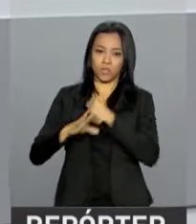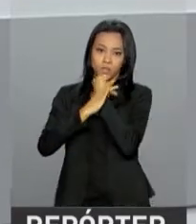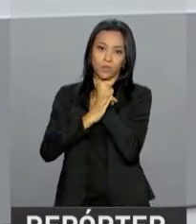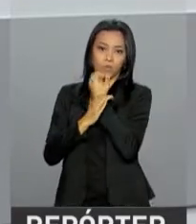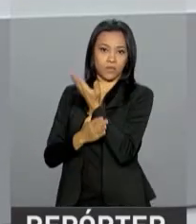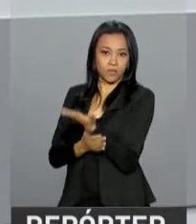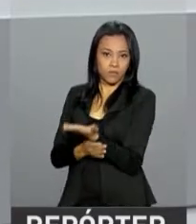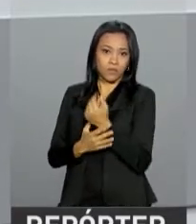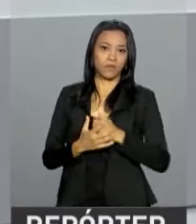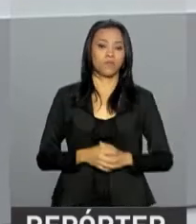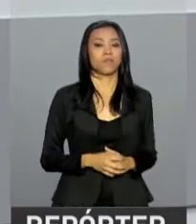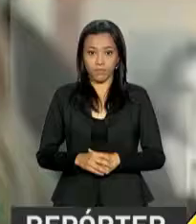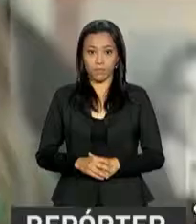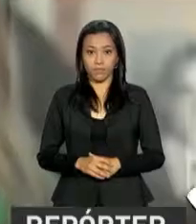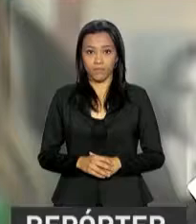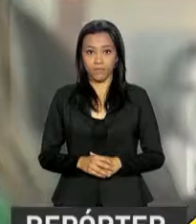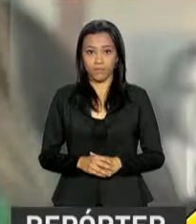Jungmann.